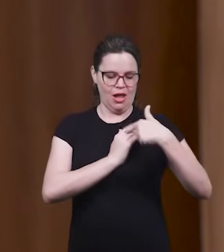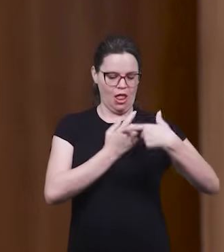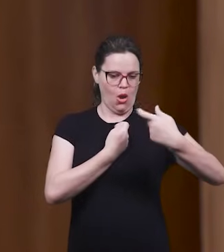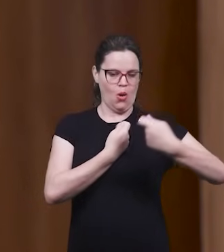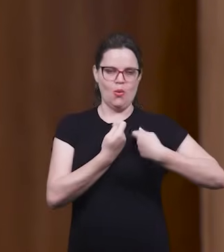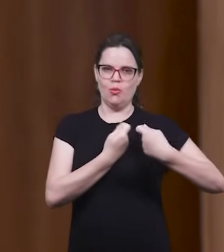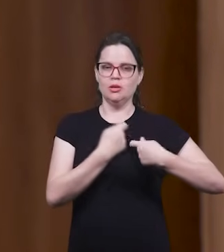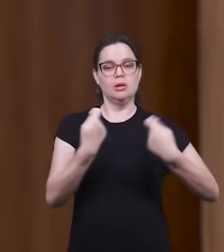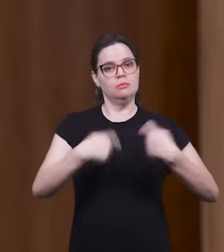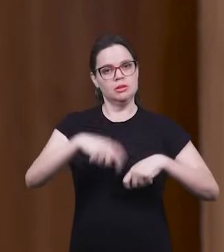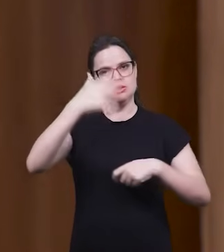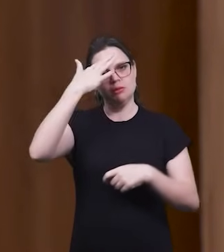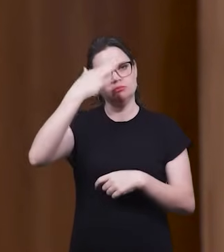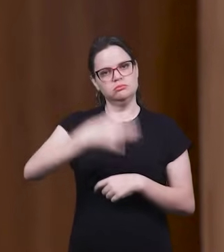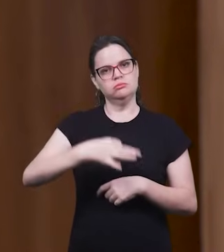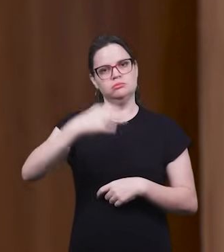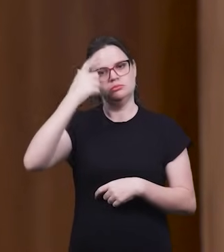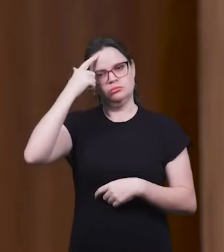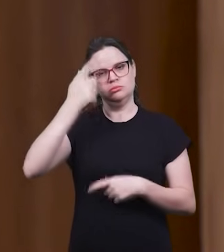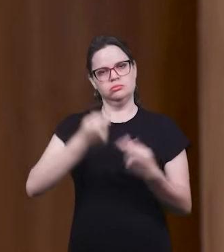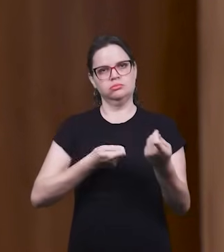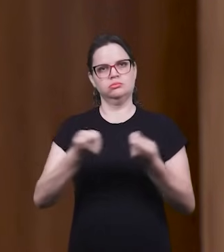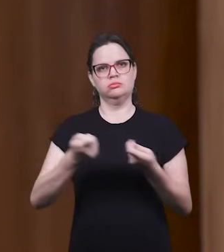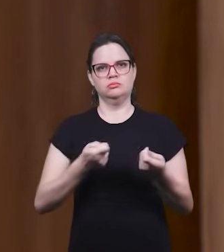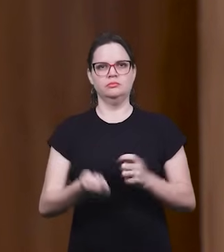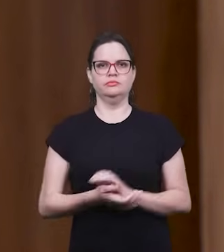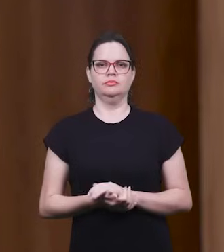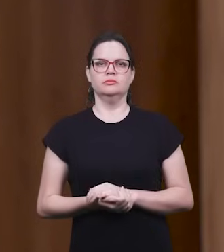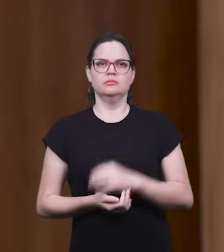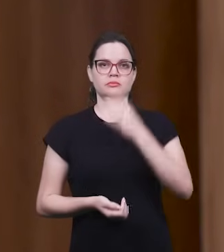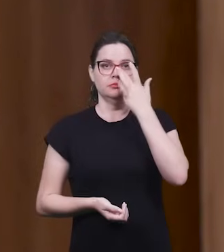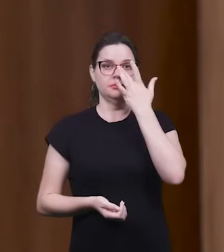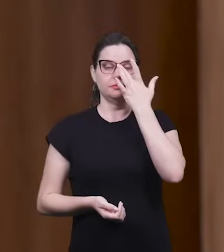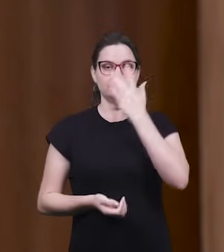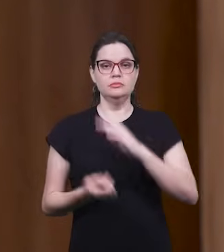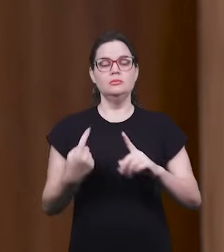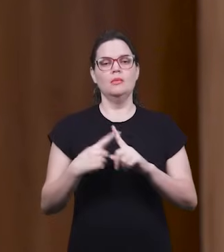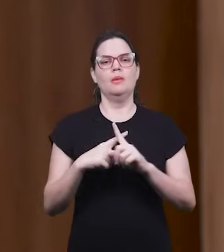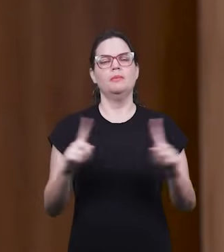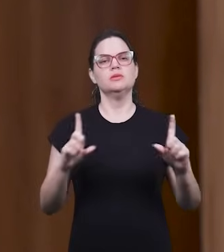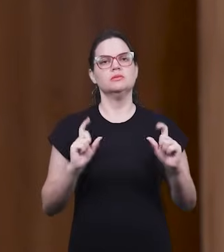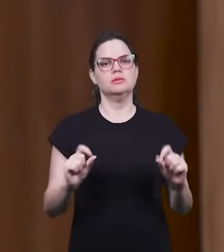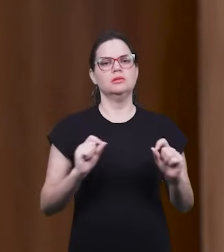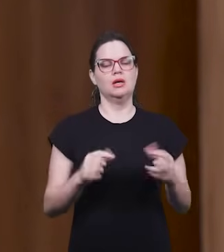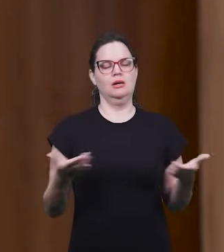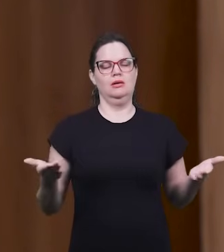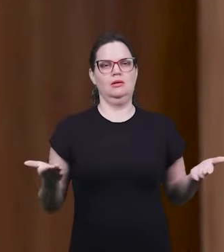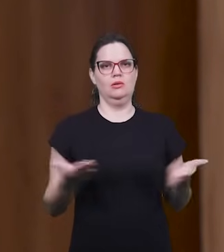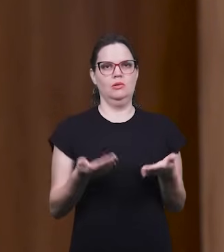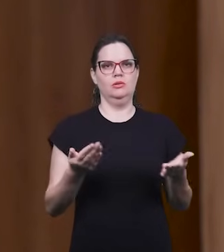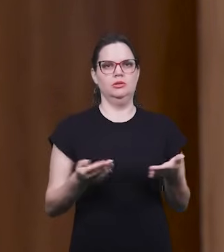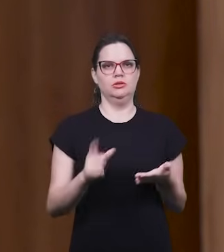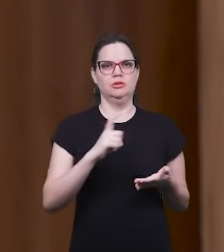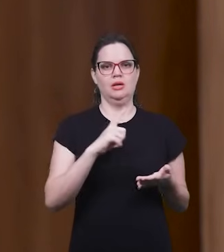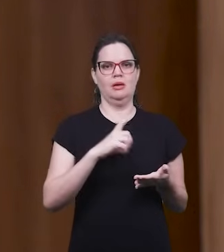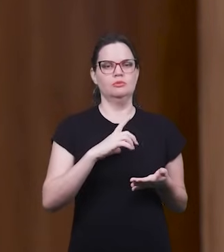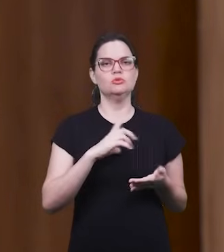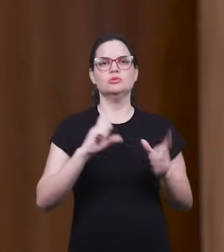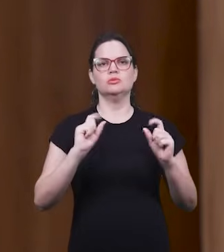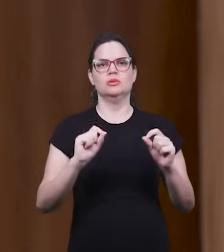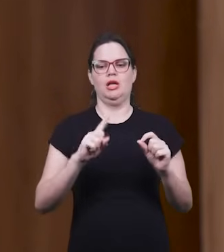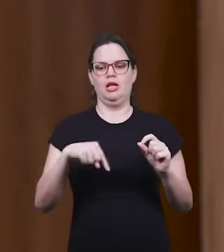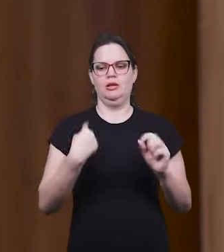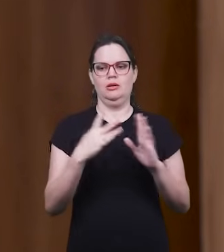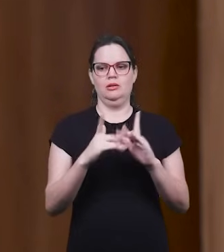agora, se é bom isso ou se é ruim. Mas a verdade é que hoje nós temos aquilo que ninguém